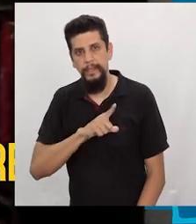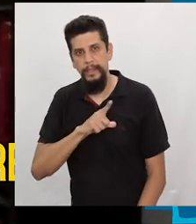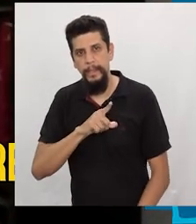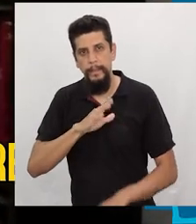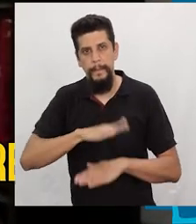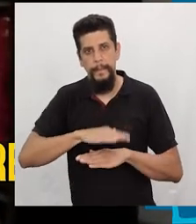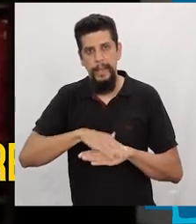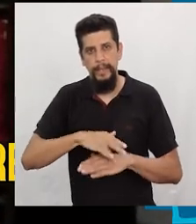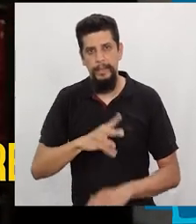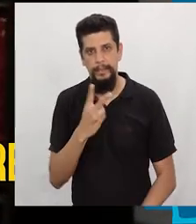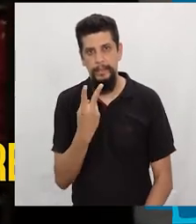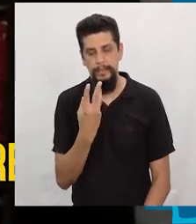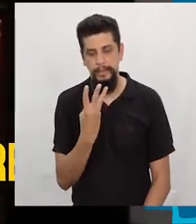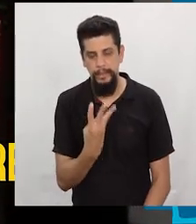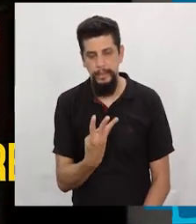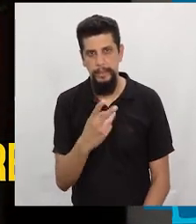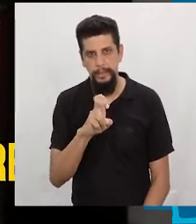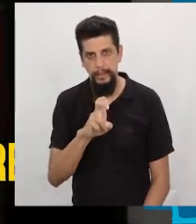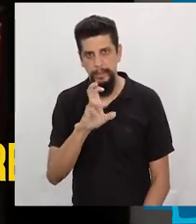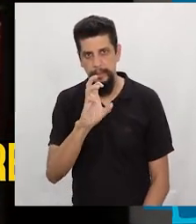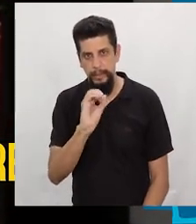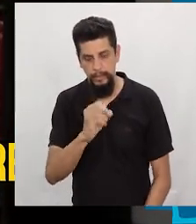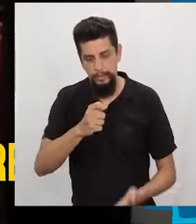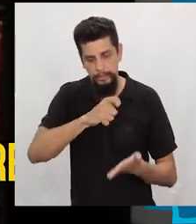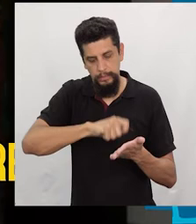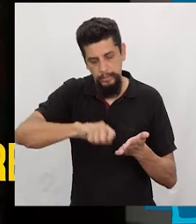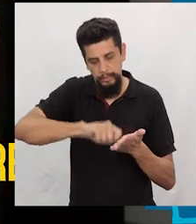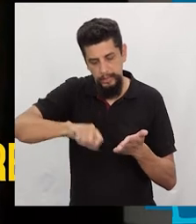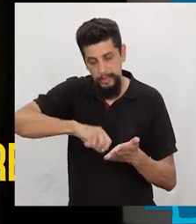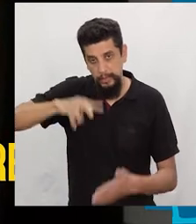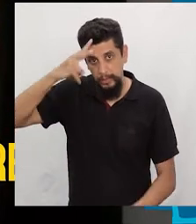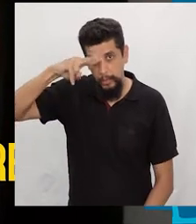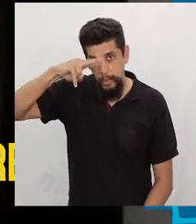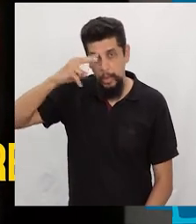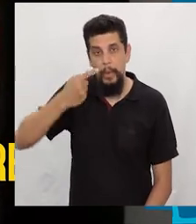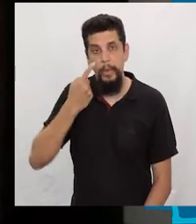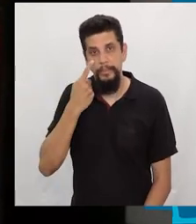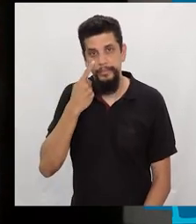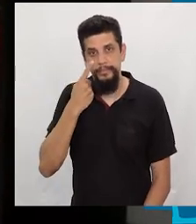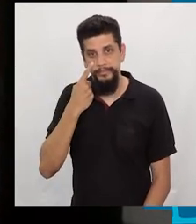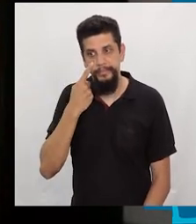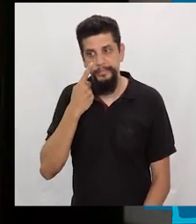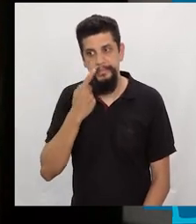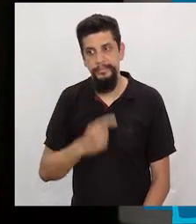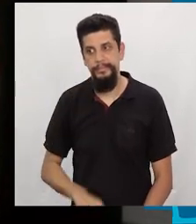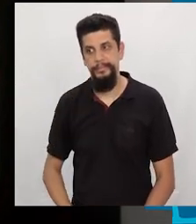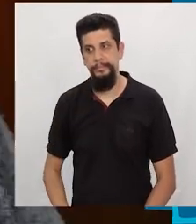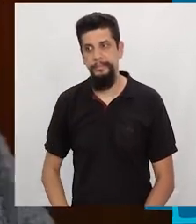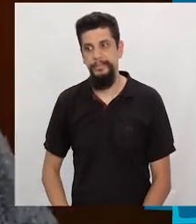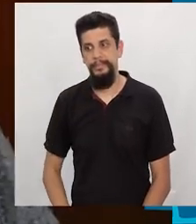mais de 350 histórias do DPA escritas, então olha a quantidade de coisas que já aconteceram na série, né?